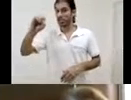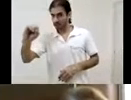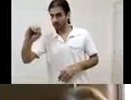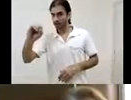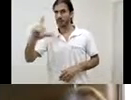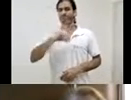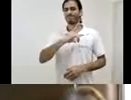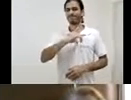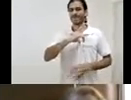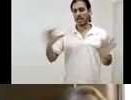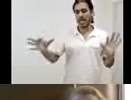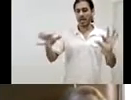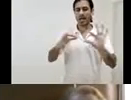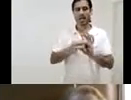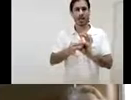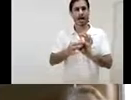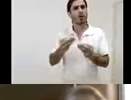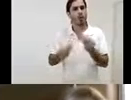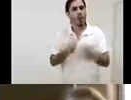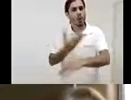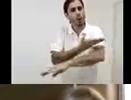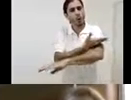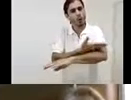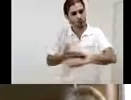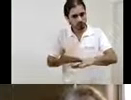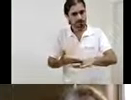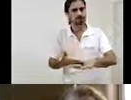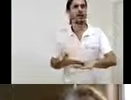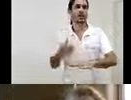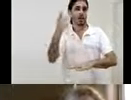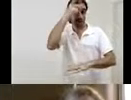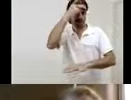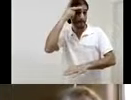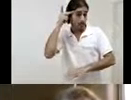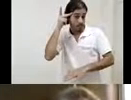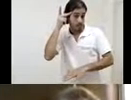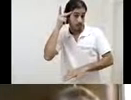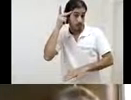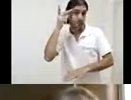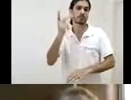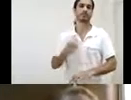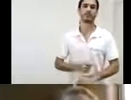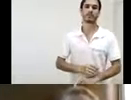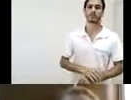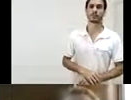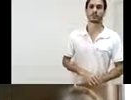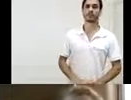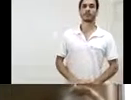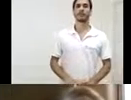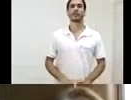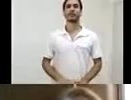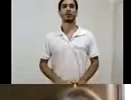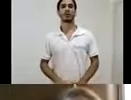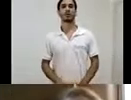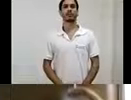sujeitos. Então, o que o comportamento dizia, a gente tinha aquilo como um